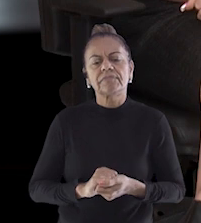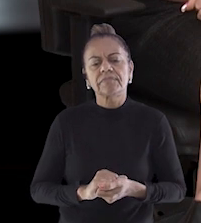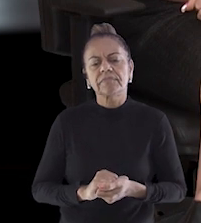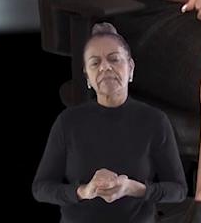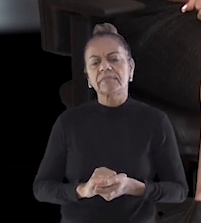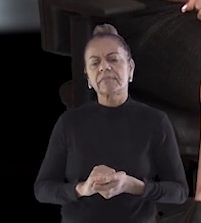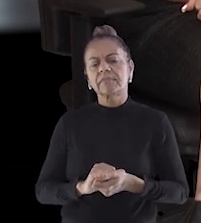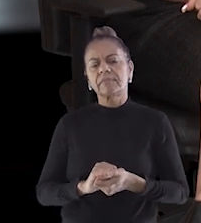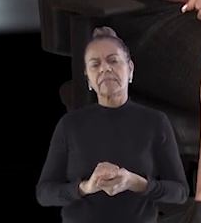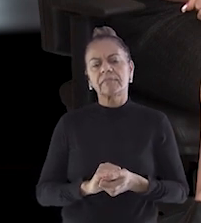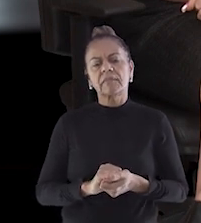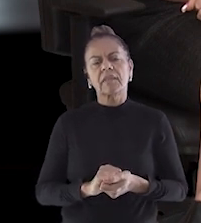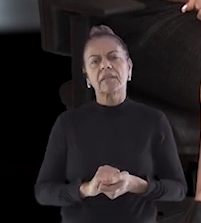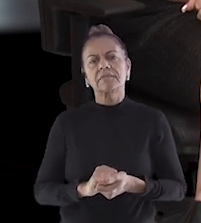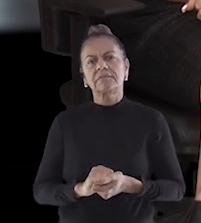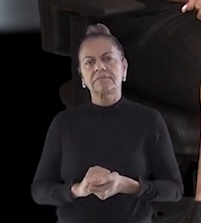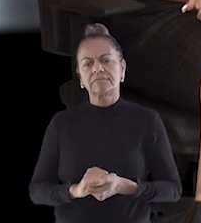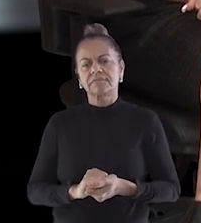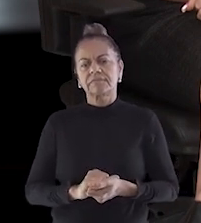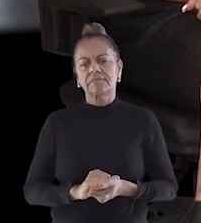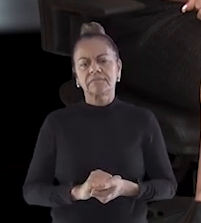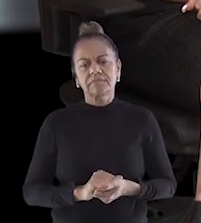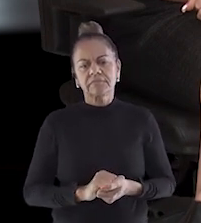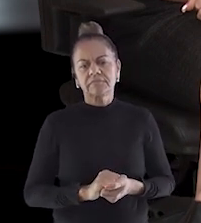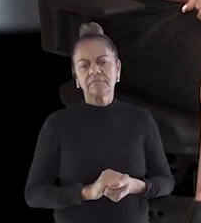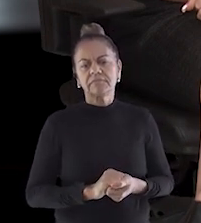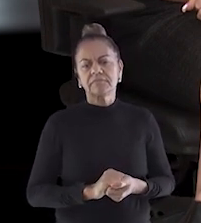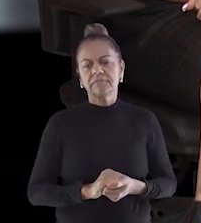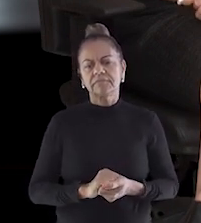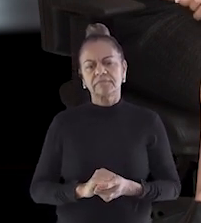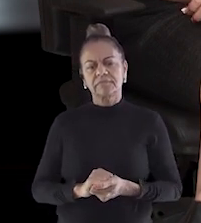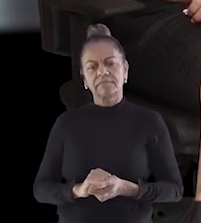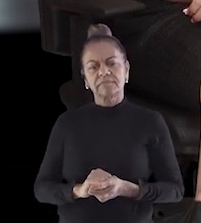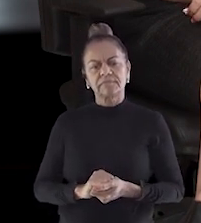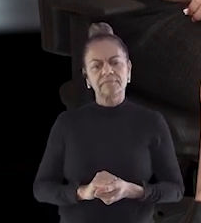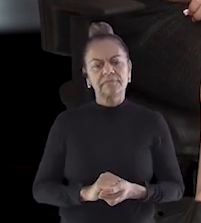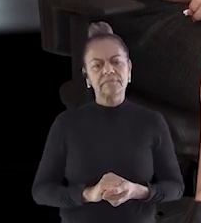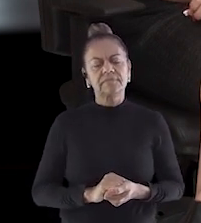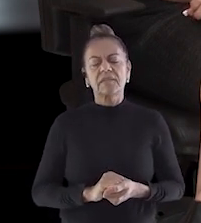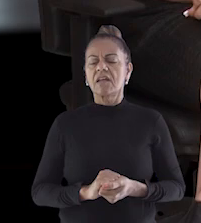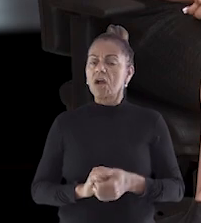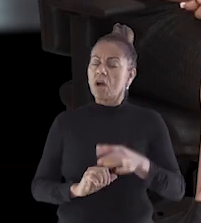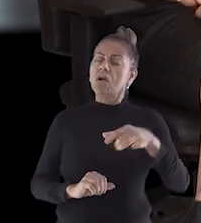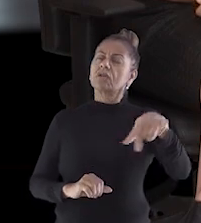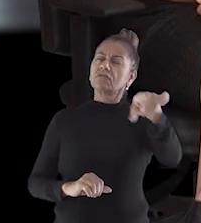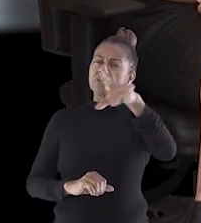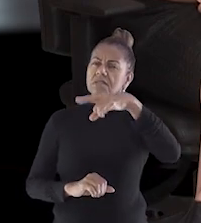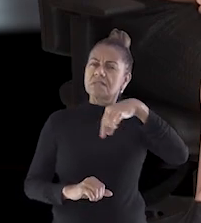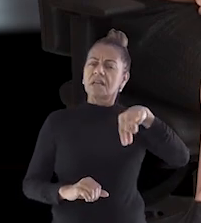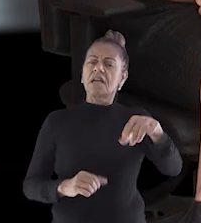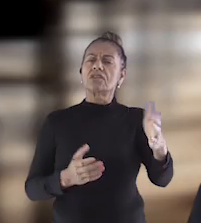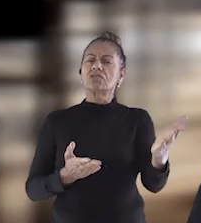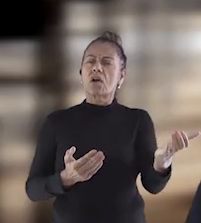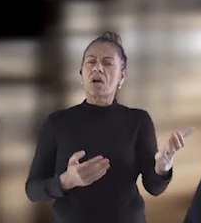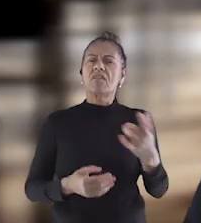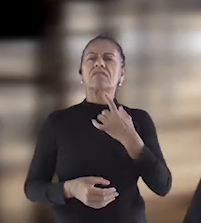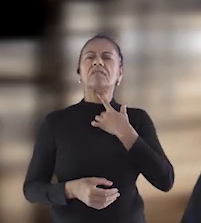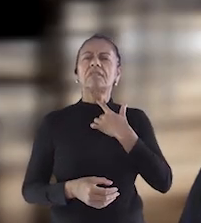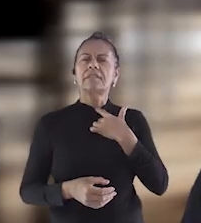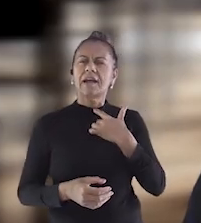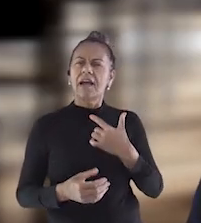mais, tenha mais, como que eu posso dizer, tenha mais, assim,